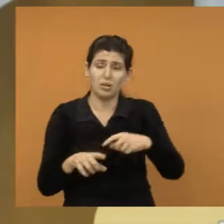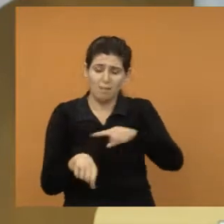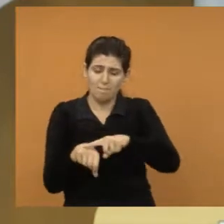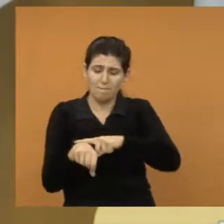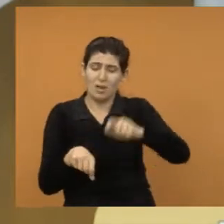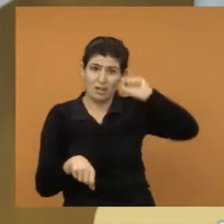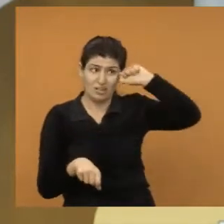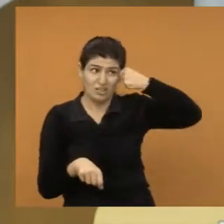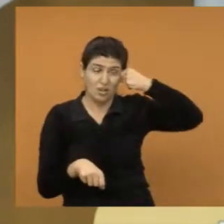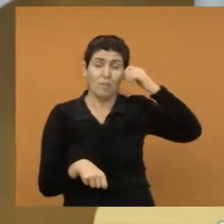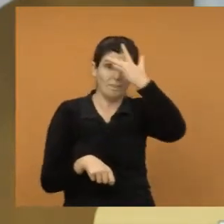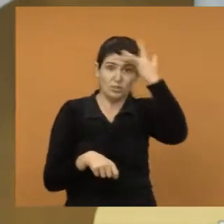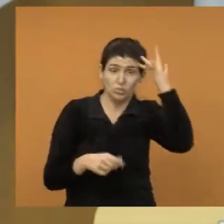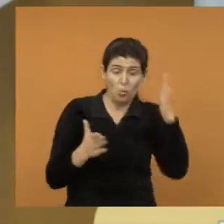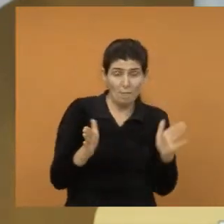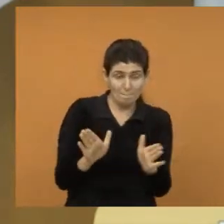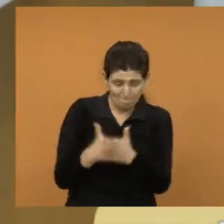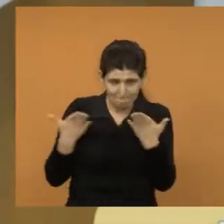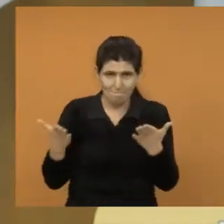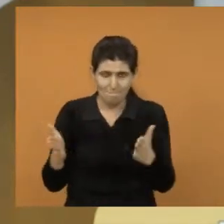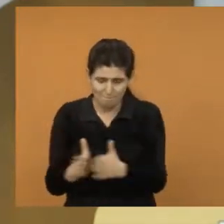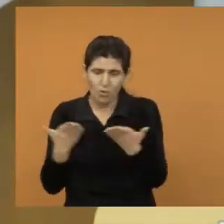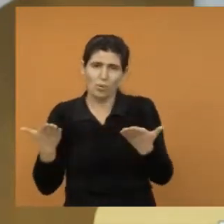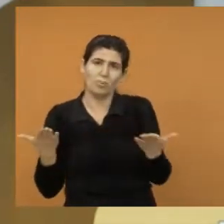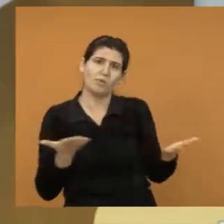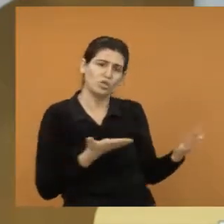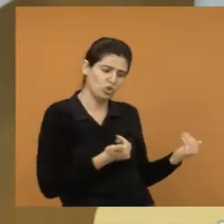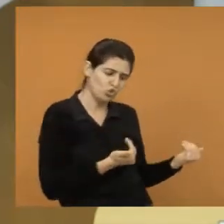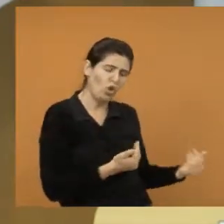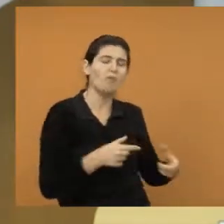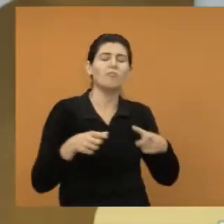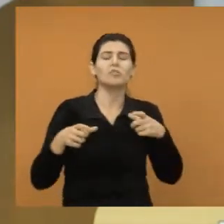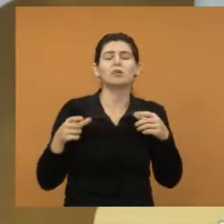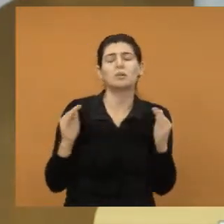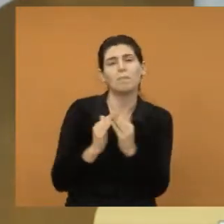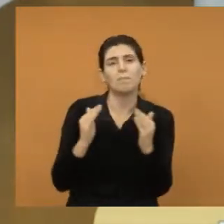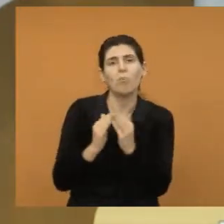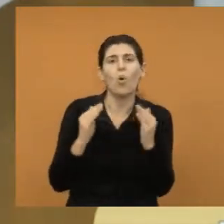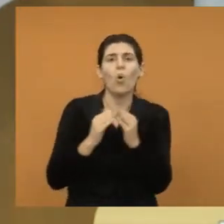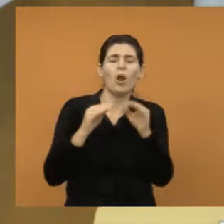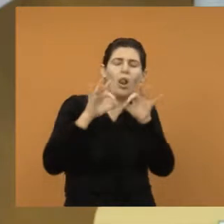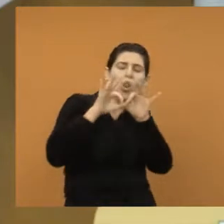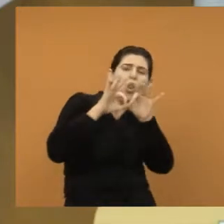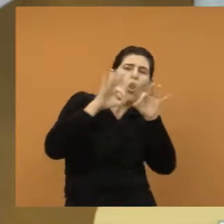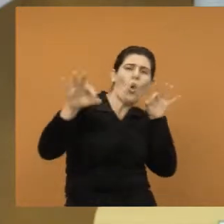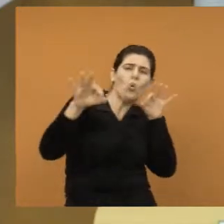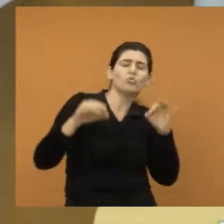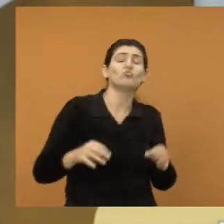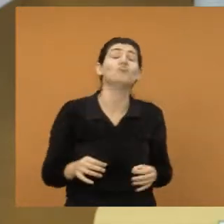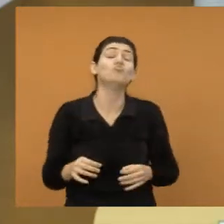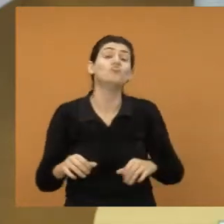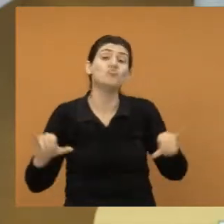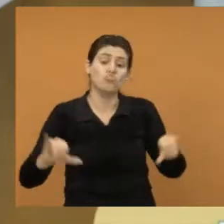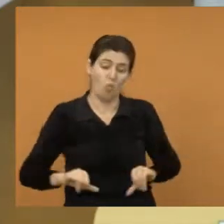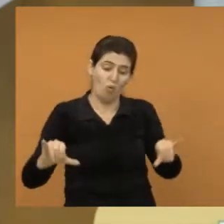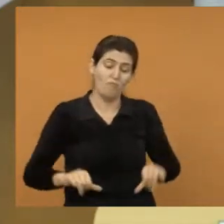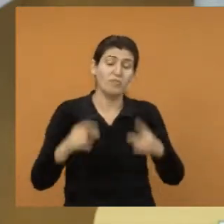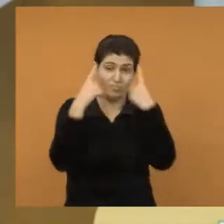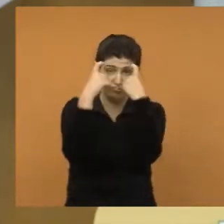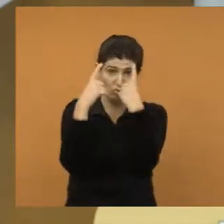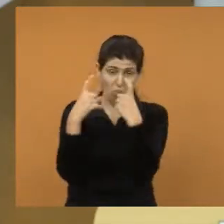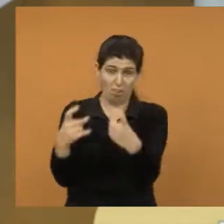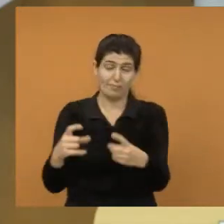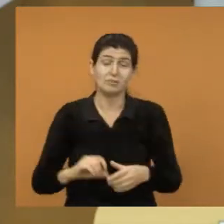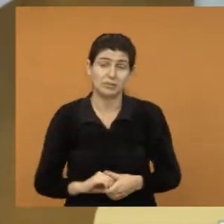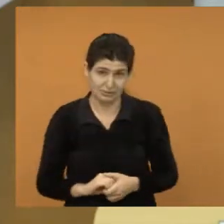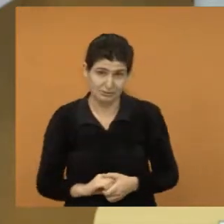jovem de periferia, o jovem que mora nos bairros mais distantes, esse é que sofre a maior violência. E é exatamente